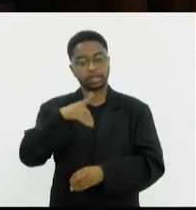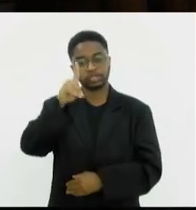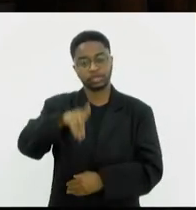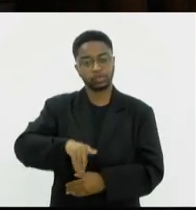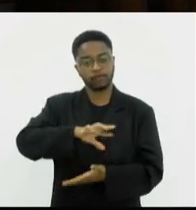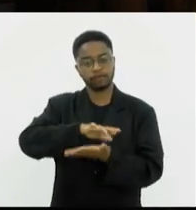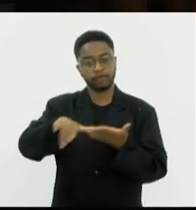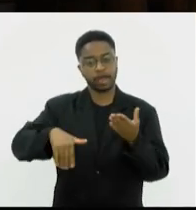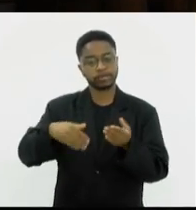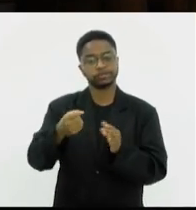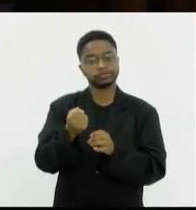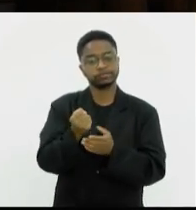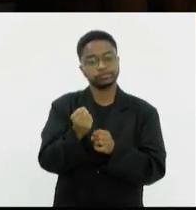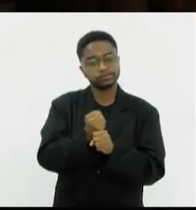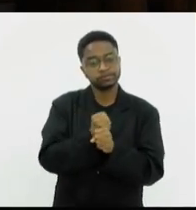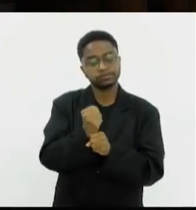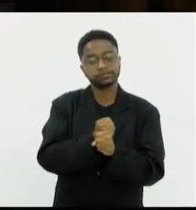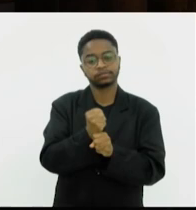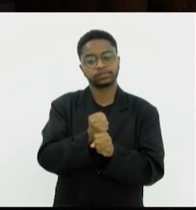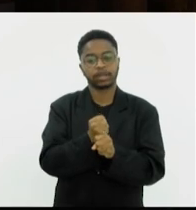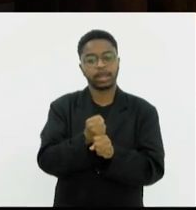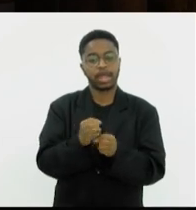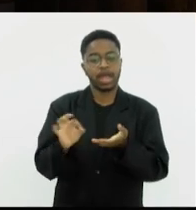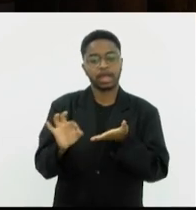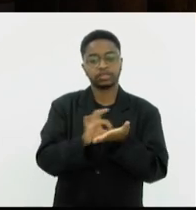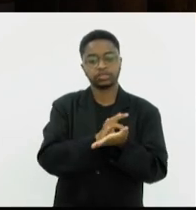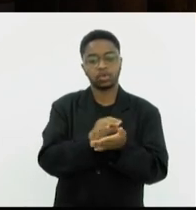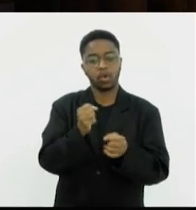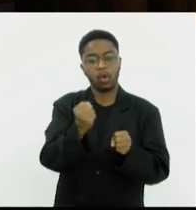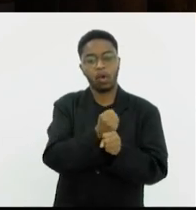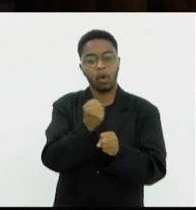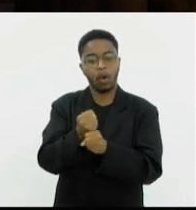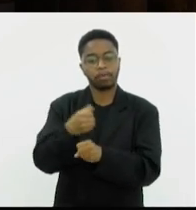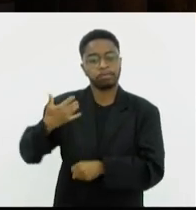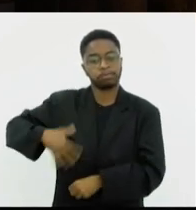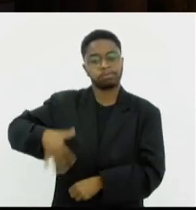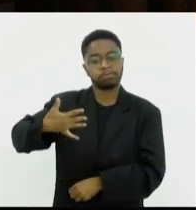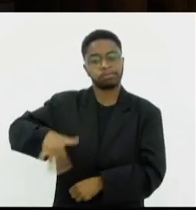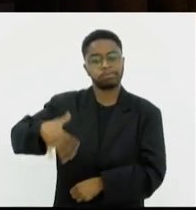anos estão assinando obras